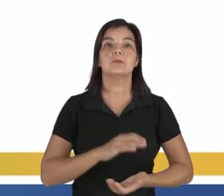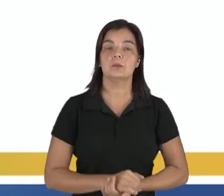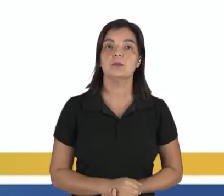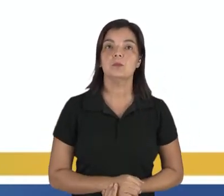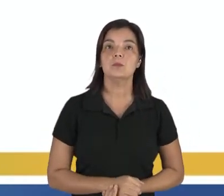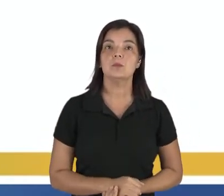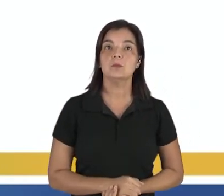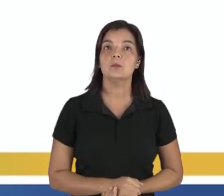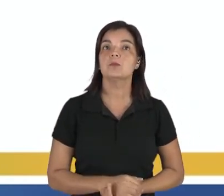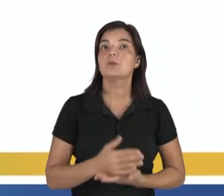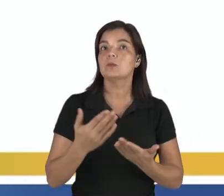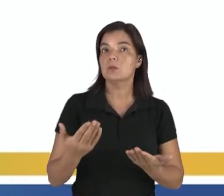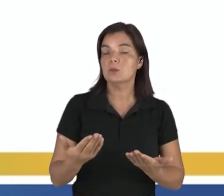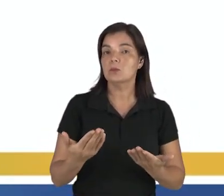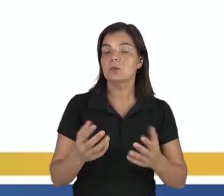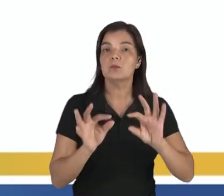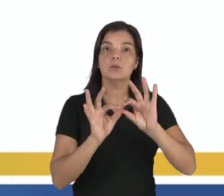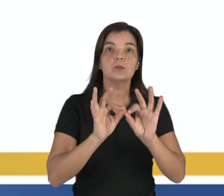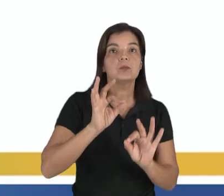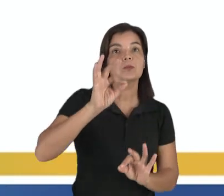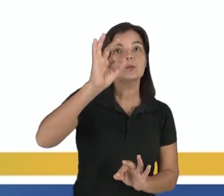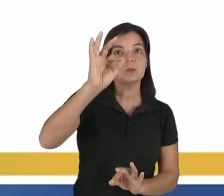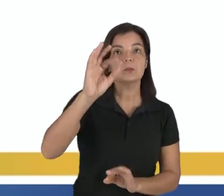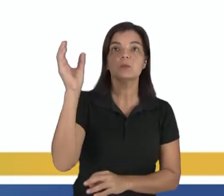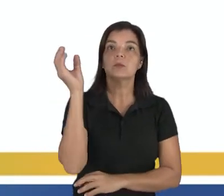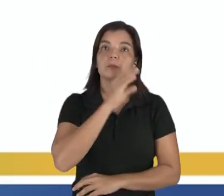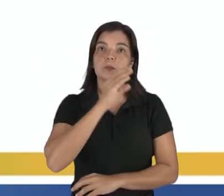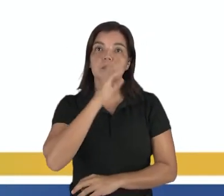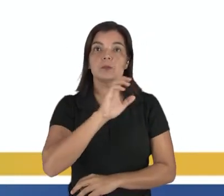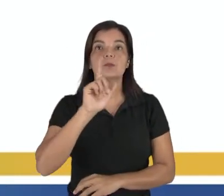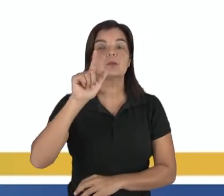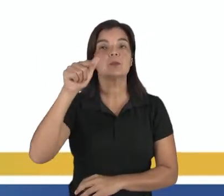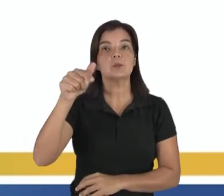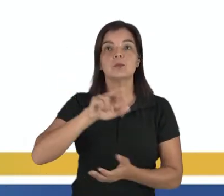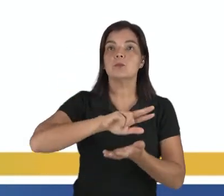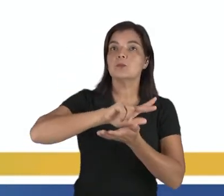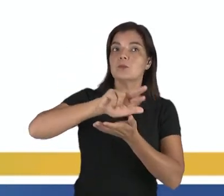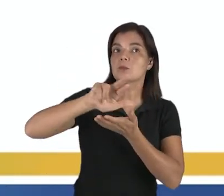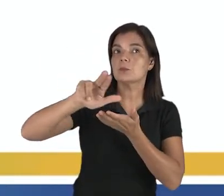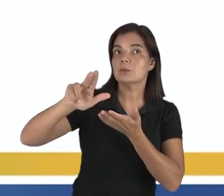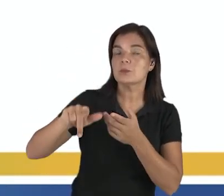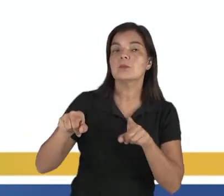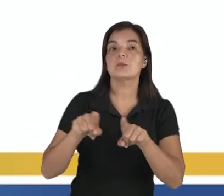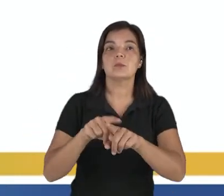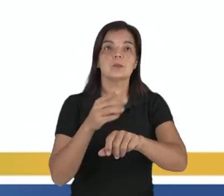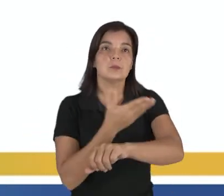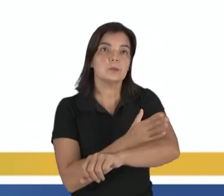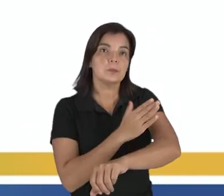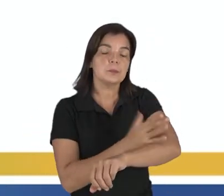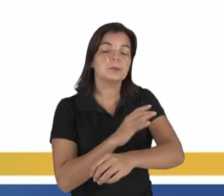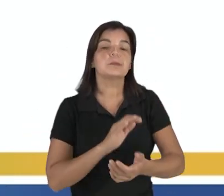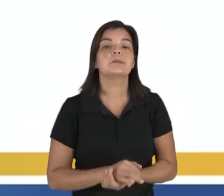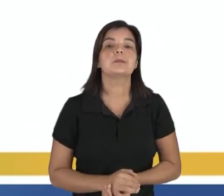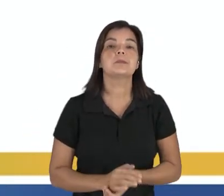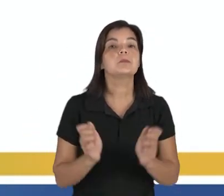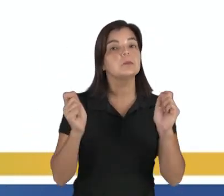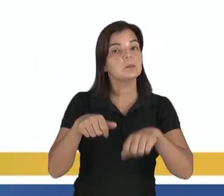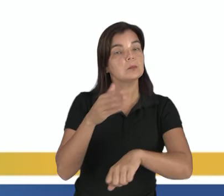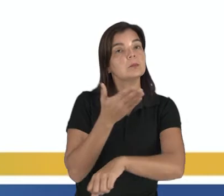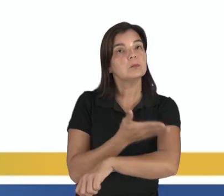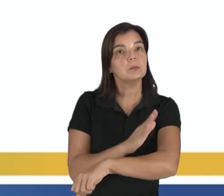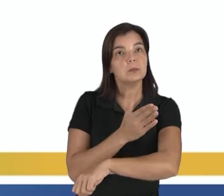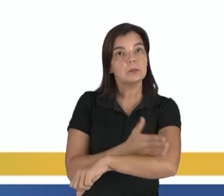grau de risco físico, dado a condição extrema de altura, velocidade e outras variantes que são